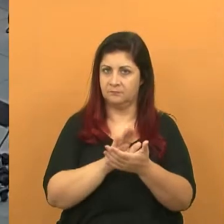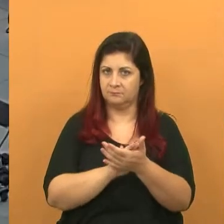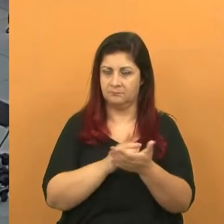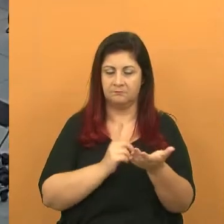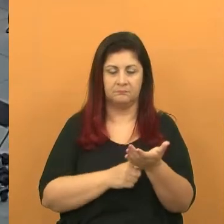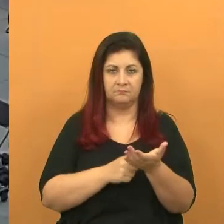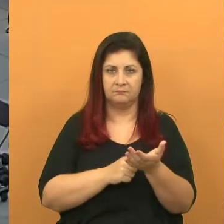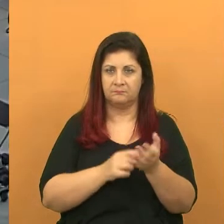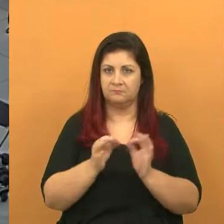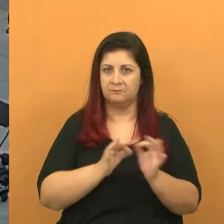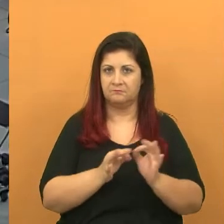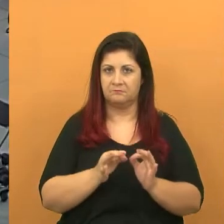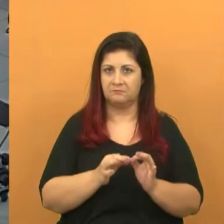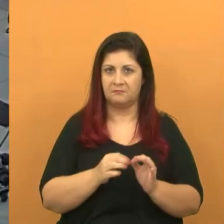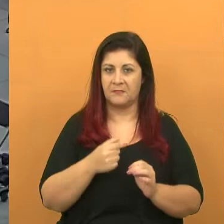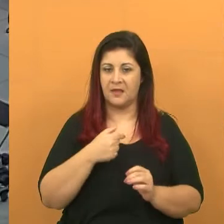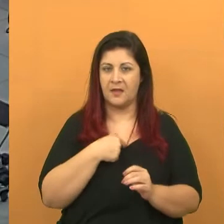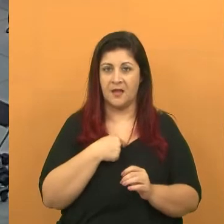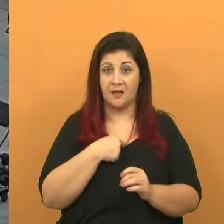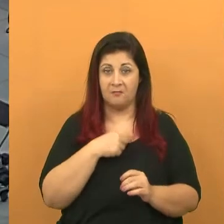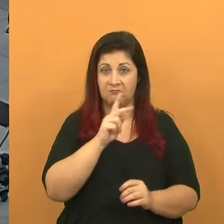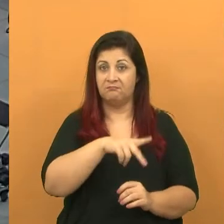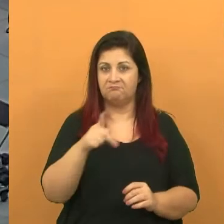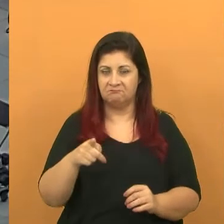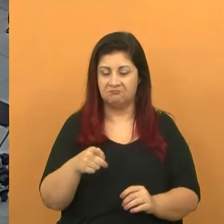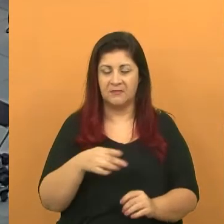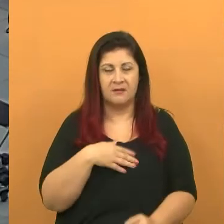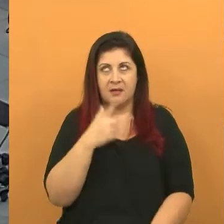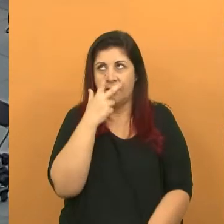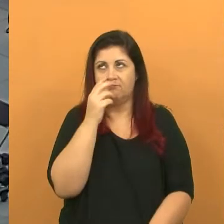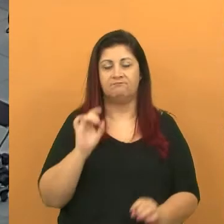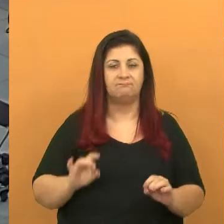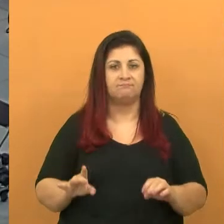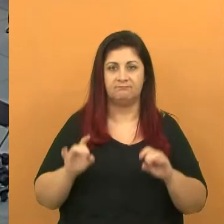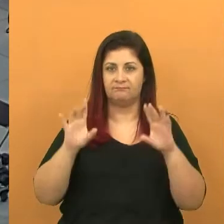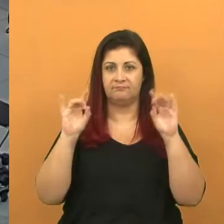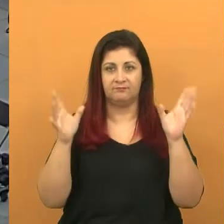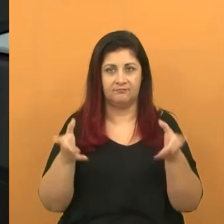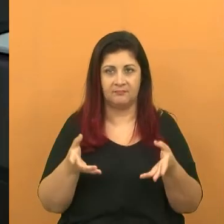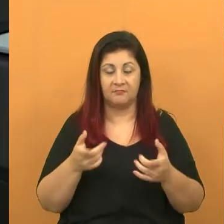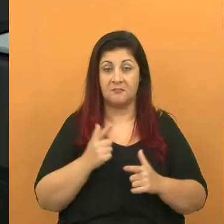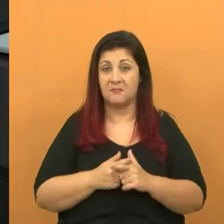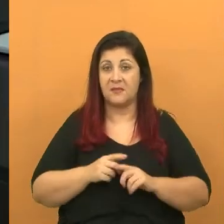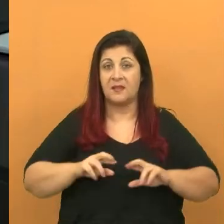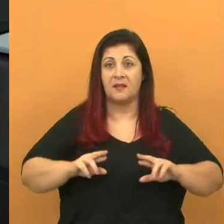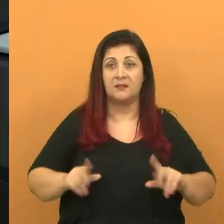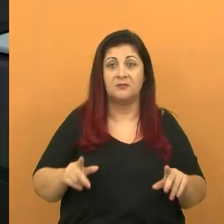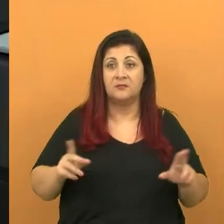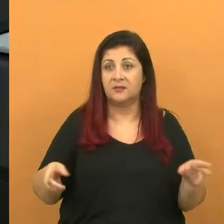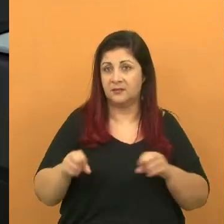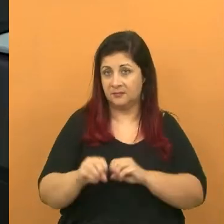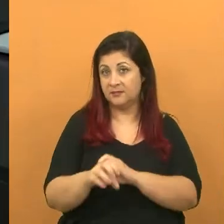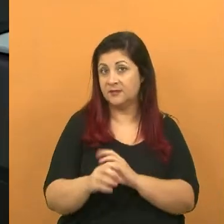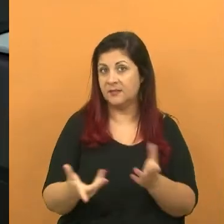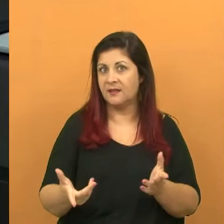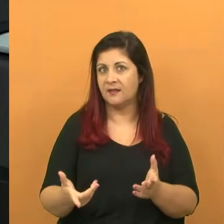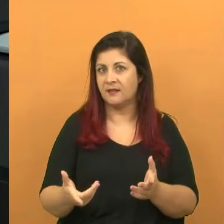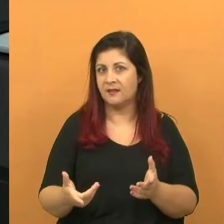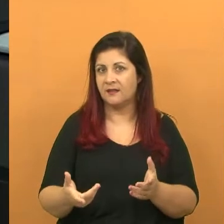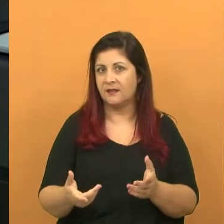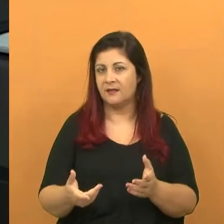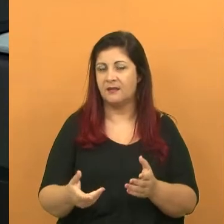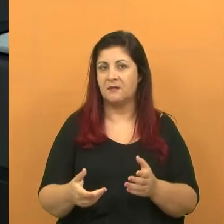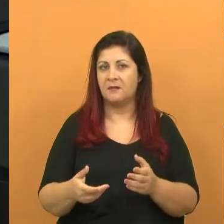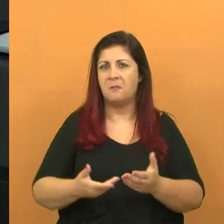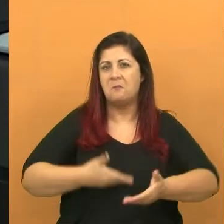adorei seu projeto. Não é? Eu, como educadora, achei o máximo. Principalmente que é uma forma diferenciada de aprendizado, não é? Você passa uma